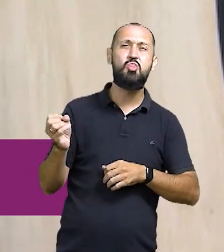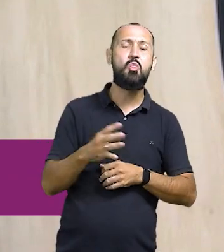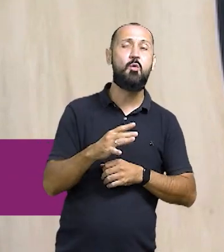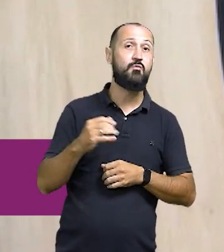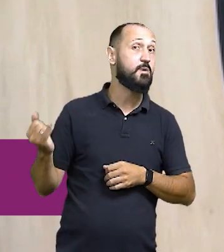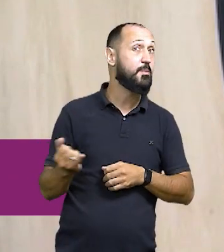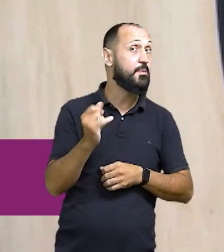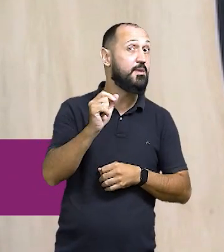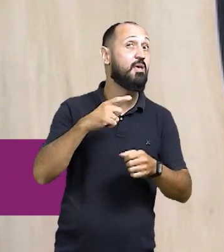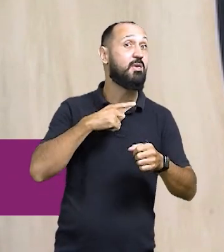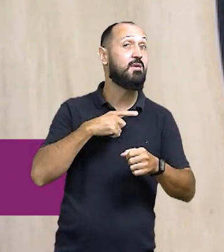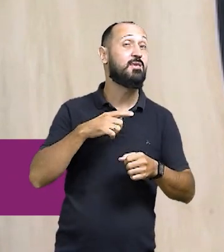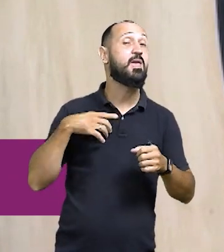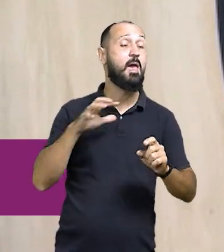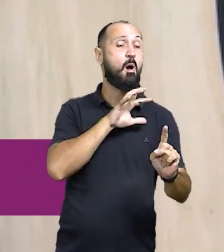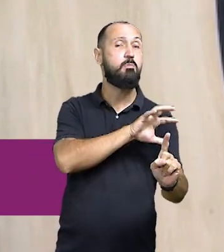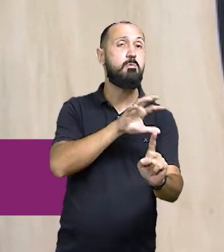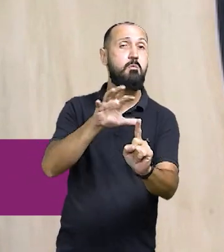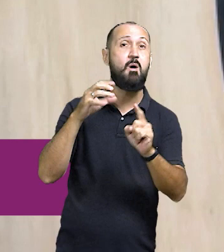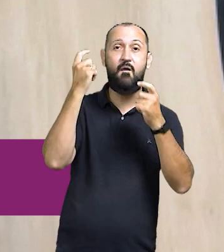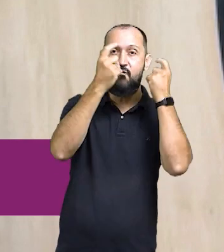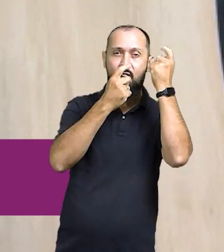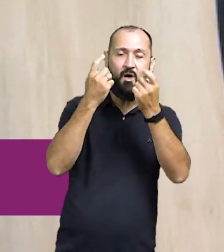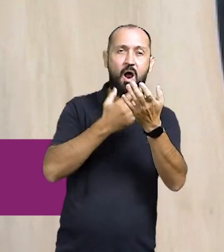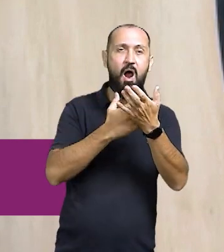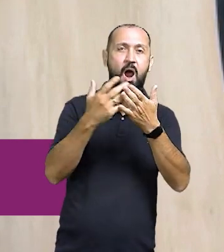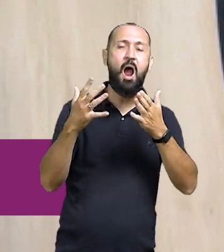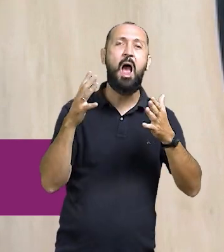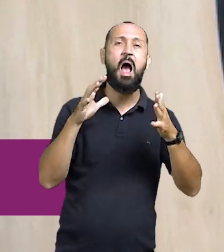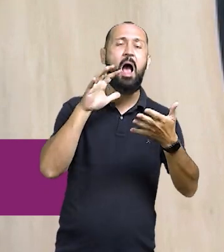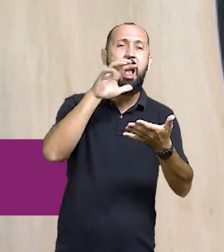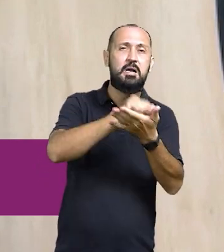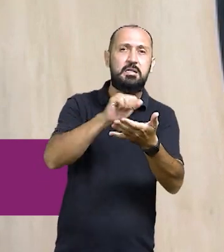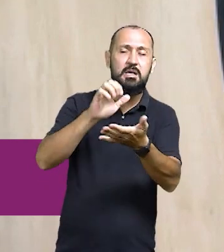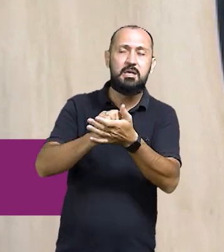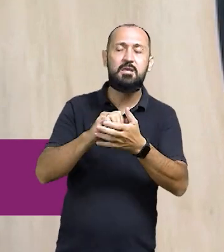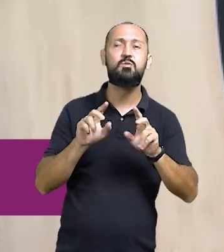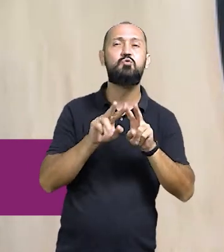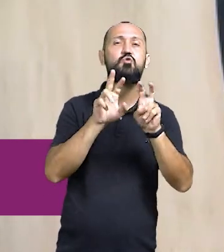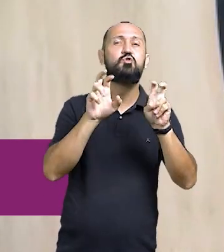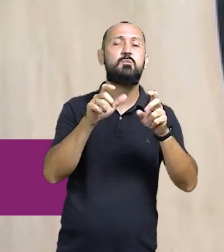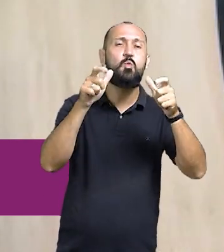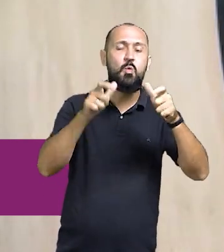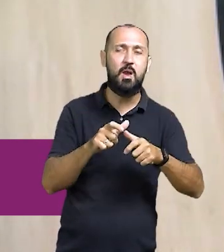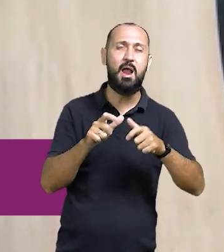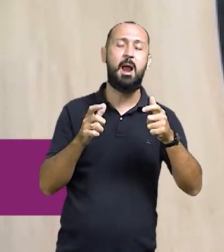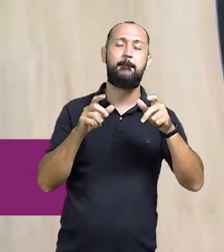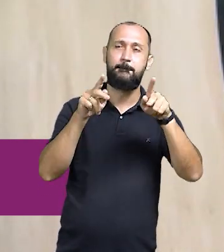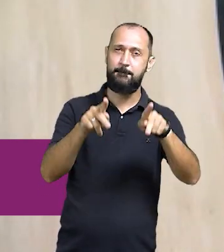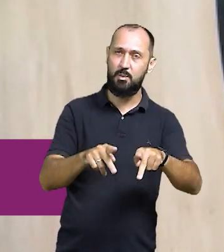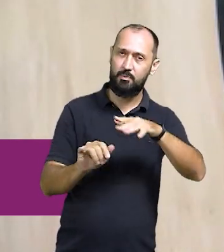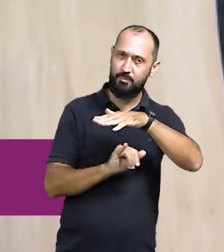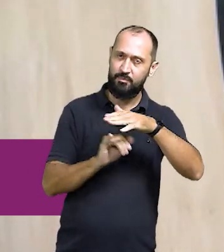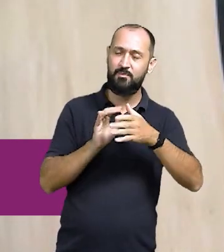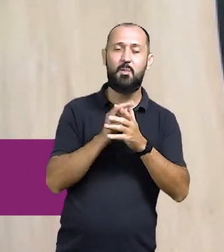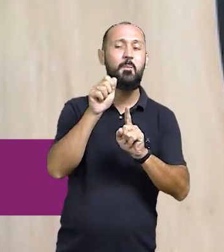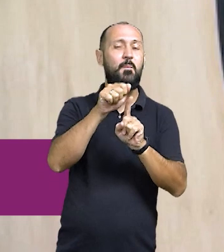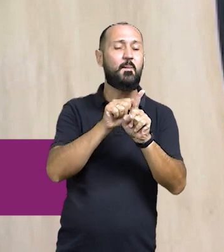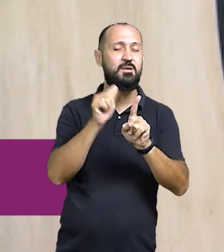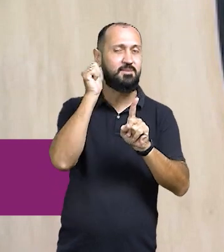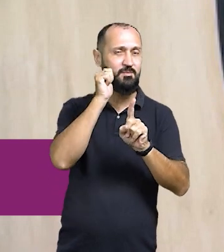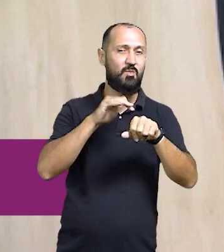e que, de certa forma, gera preocupação e também engajamento em todas as esferas públicas. Vamos falar direcionado aí para o mês